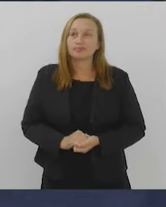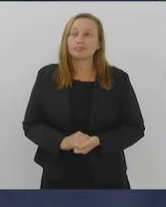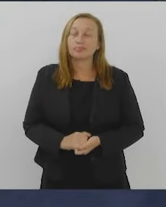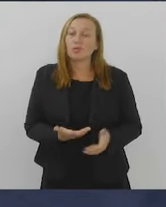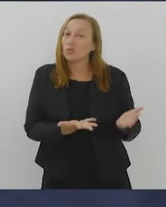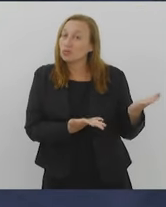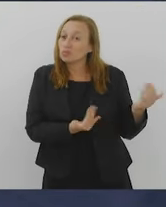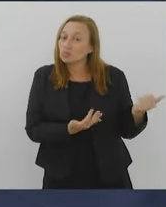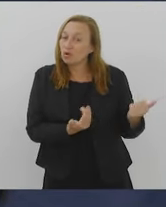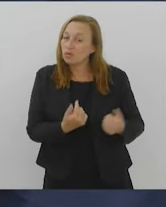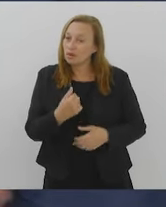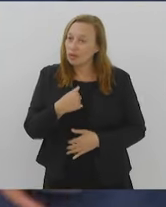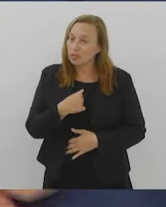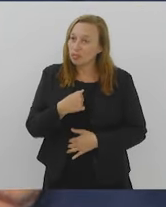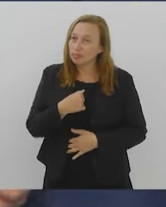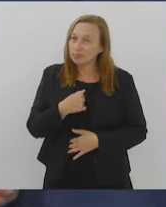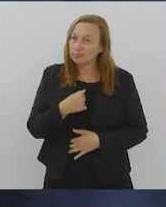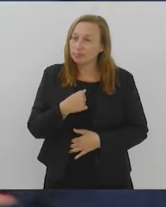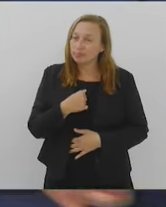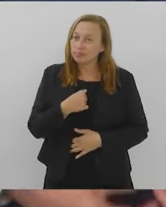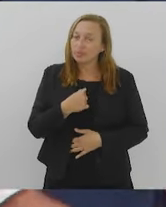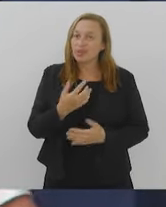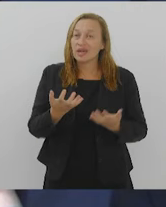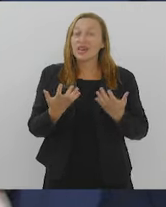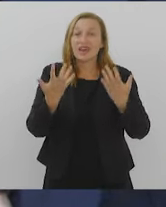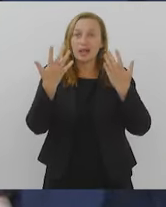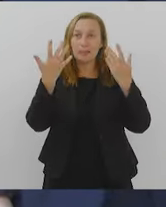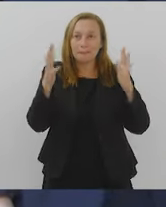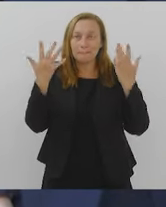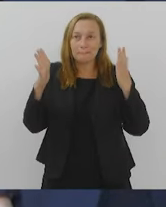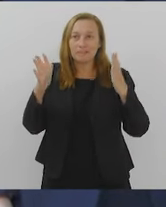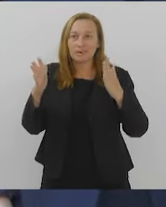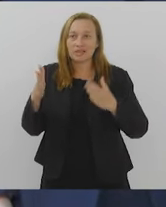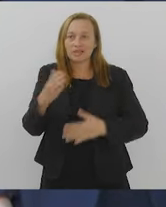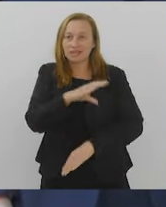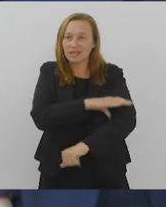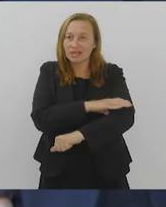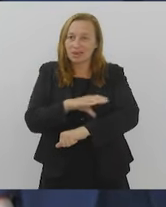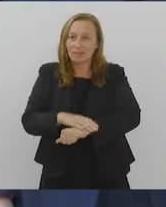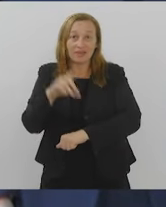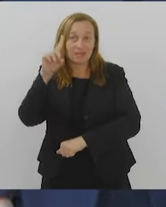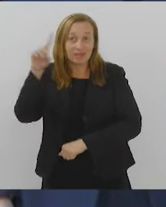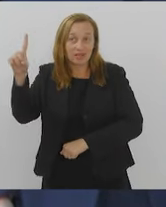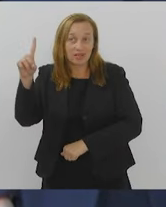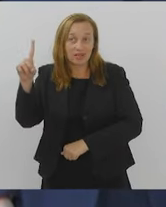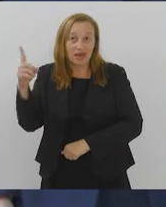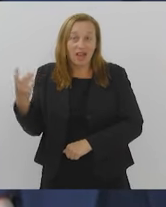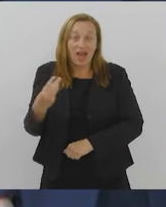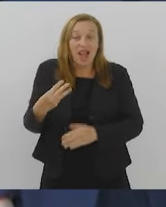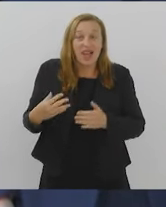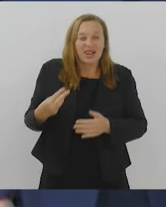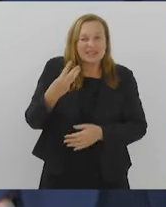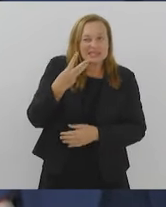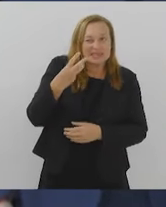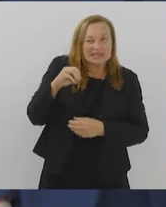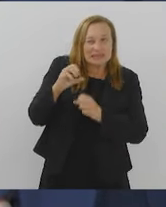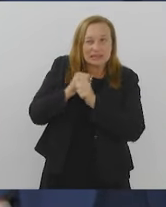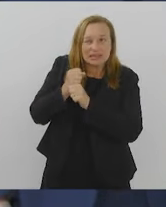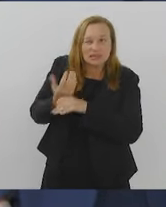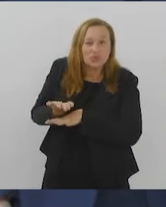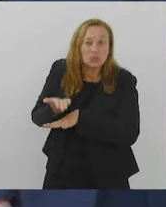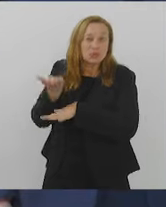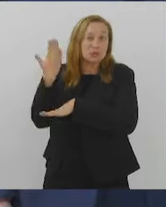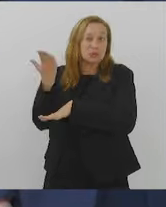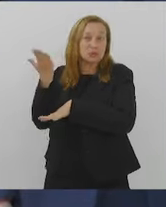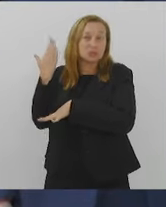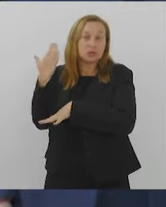jovem querendo bater palma na Assembleia de Deus há 30 anos atrás,